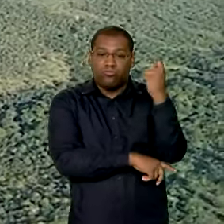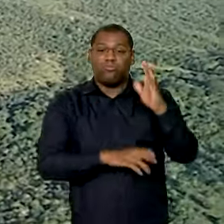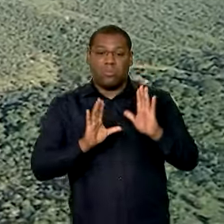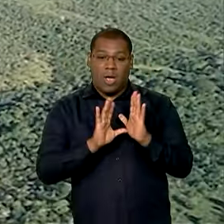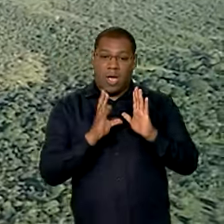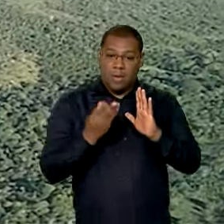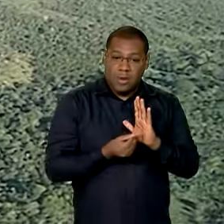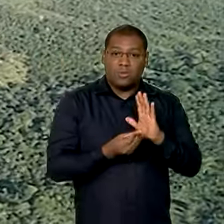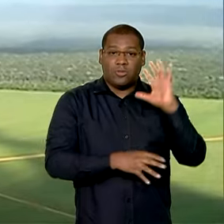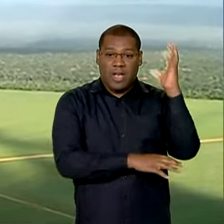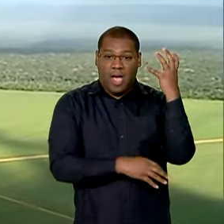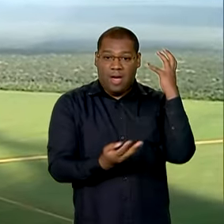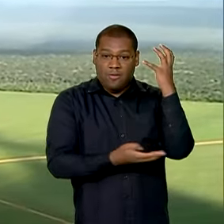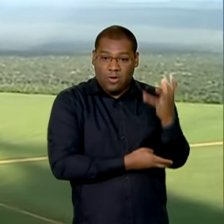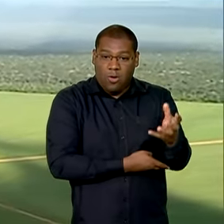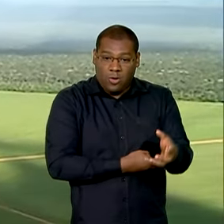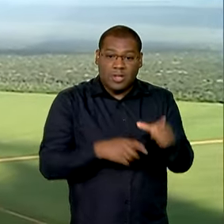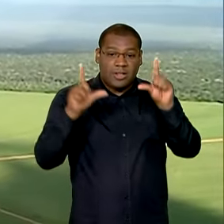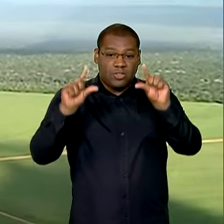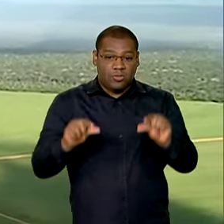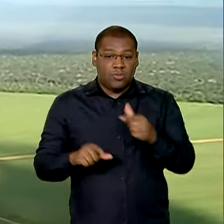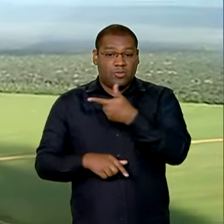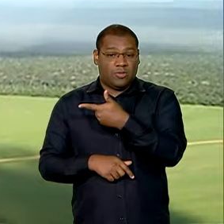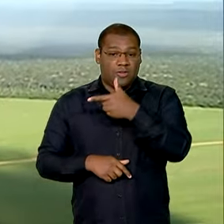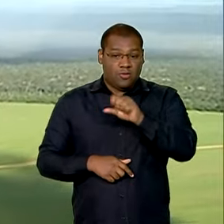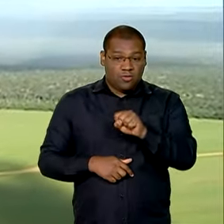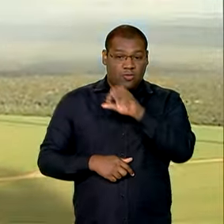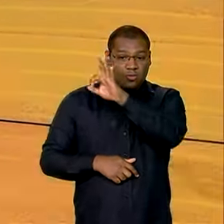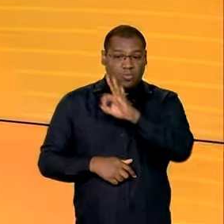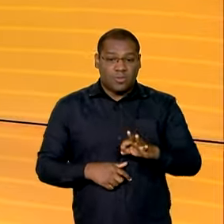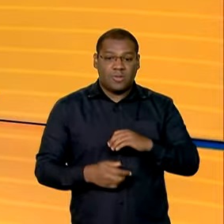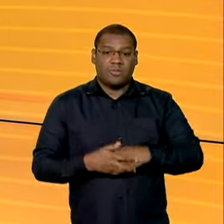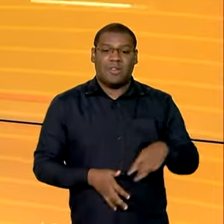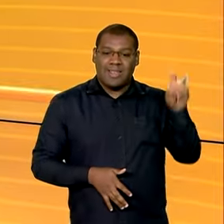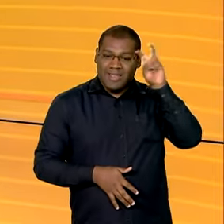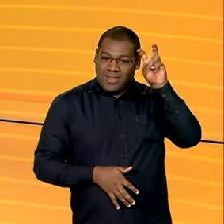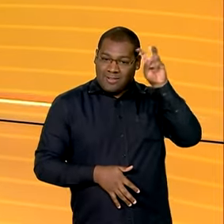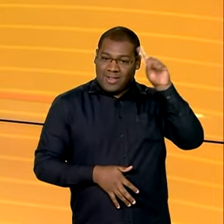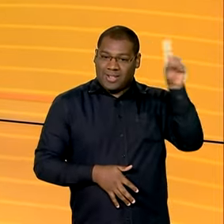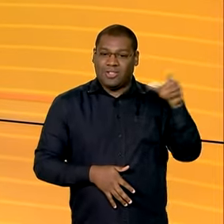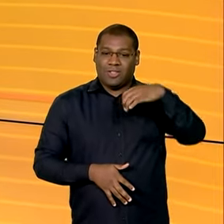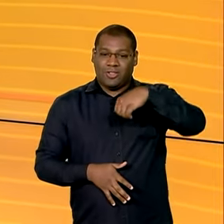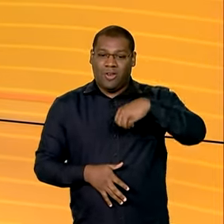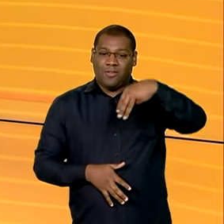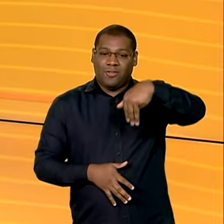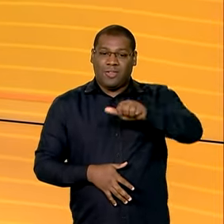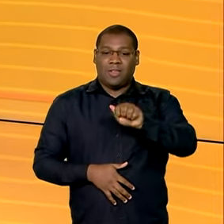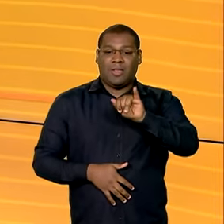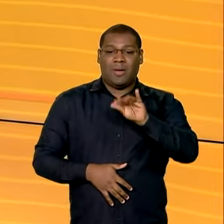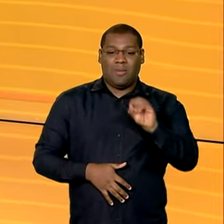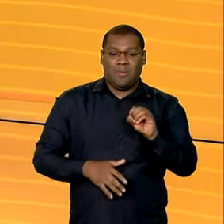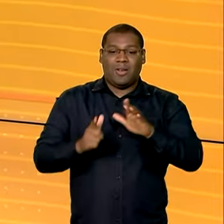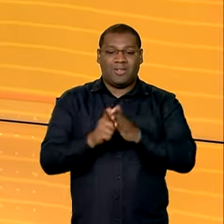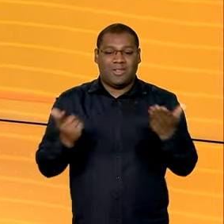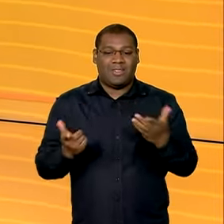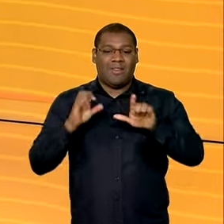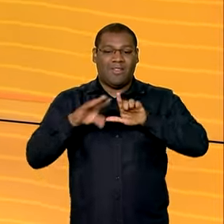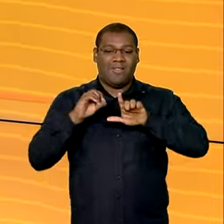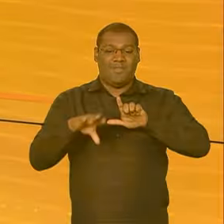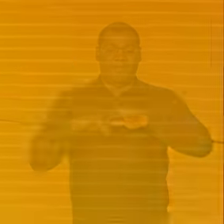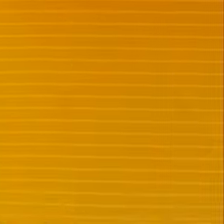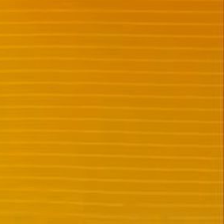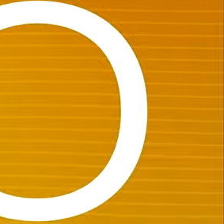Amazônia tem redução de 21,8%. Quinta-feira, 9 de maio, o Brasil em Dia começa agora.